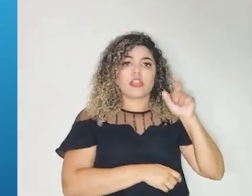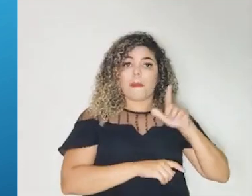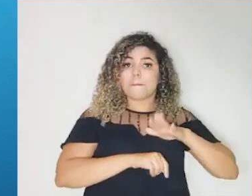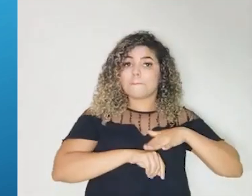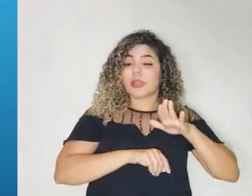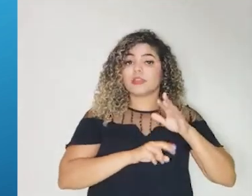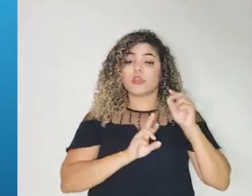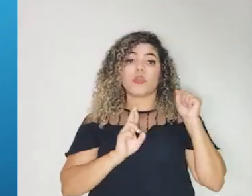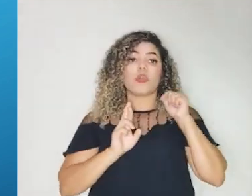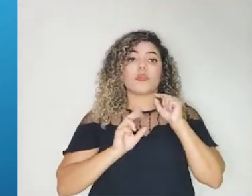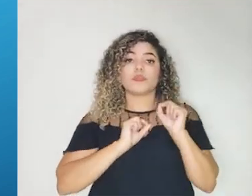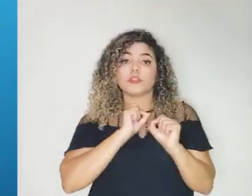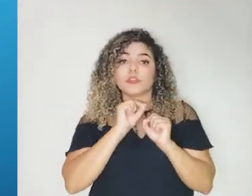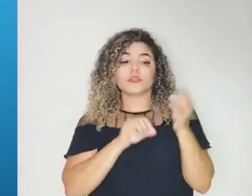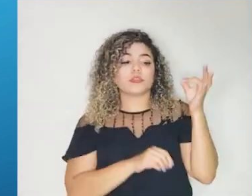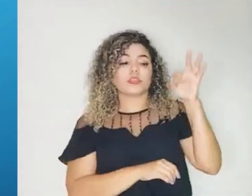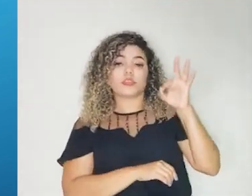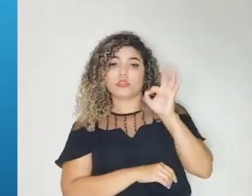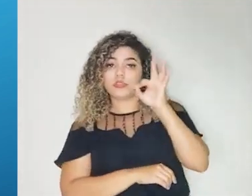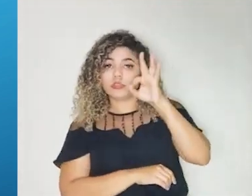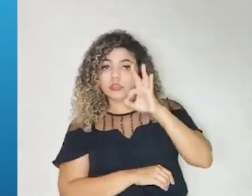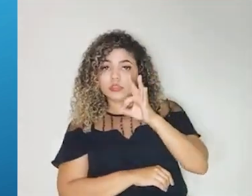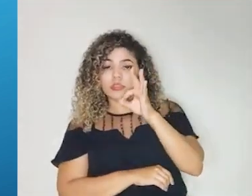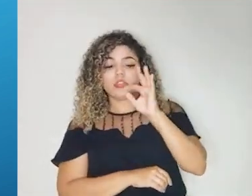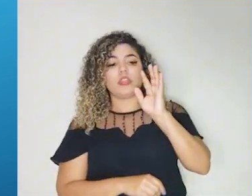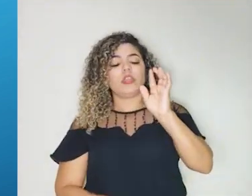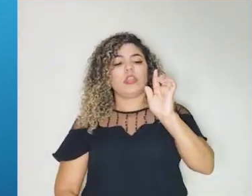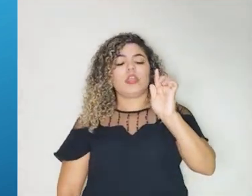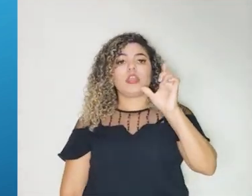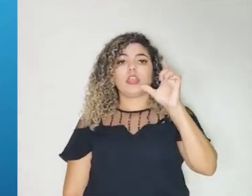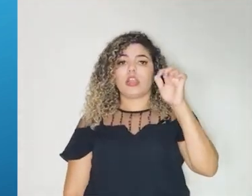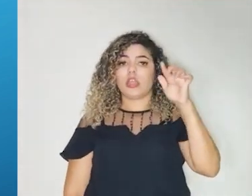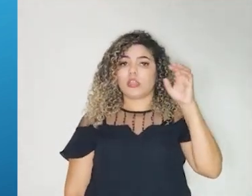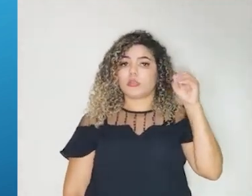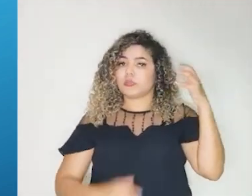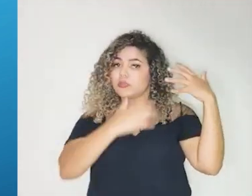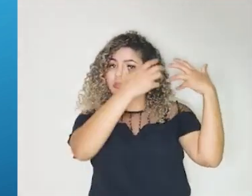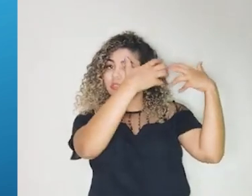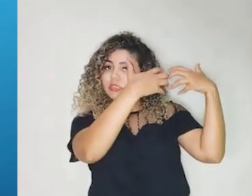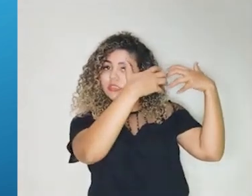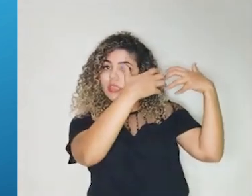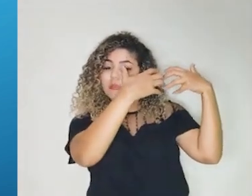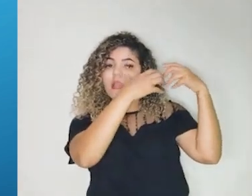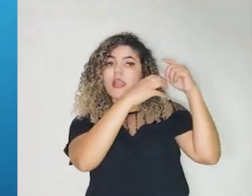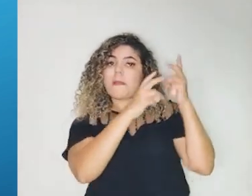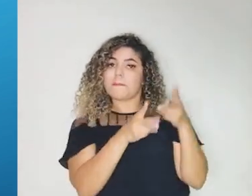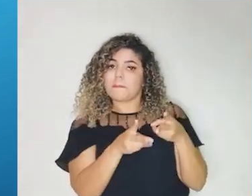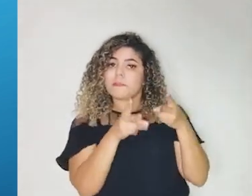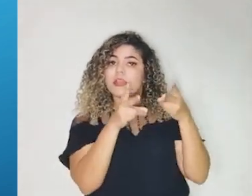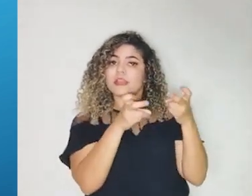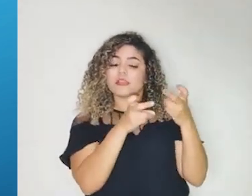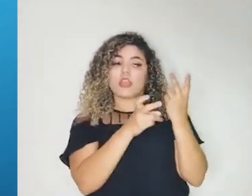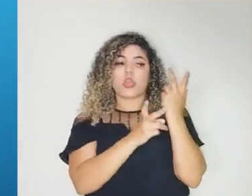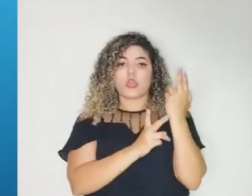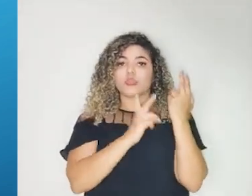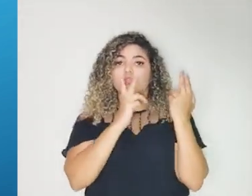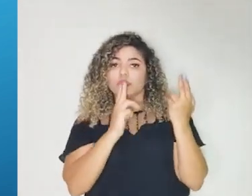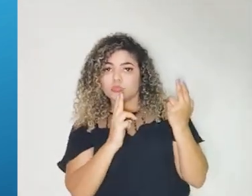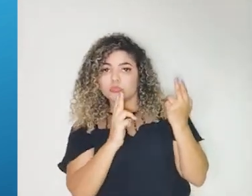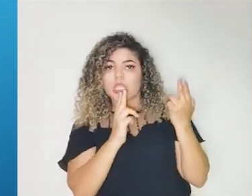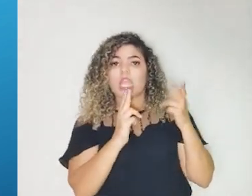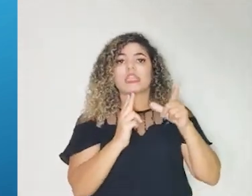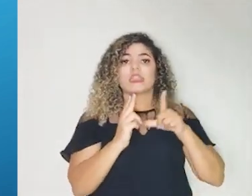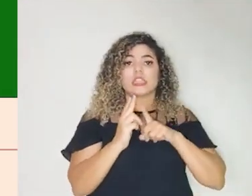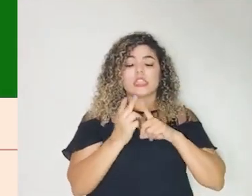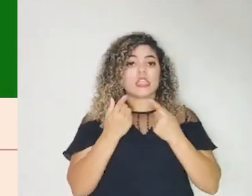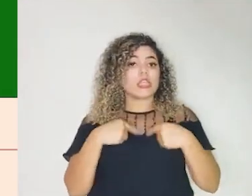vez a representação de um inseto. Gânglios cerebrais, perceba esses gânglios aos pares, né? Nós temos um par de